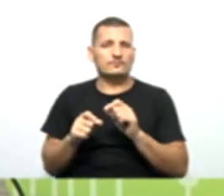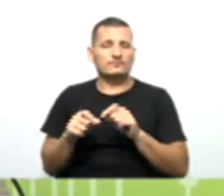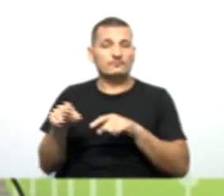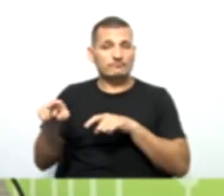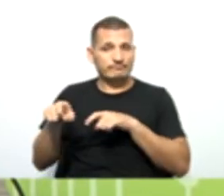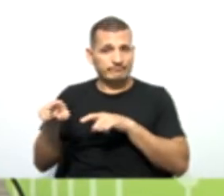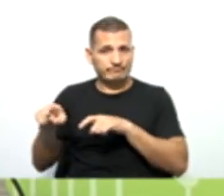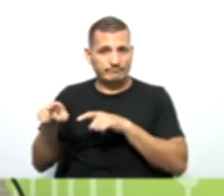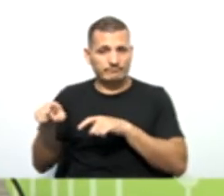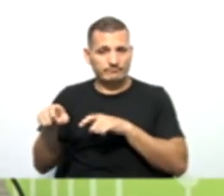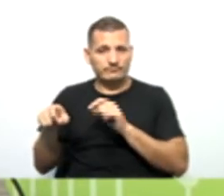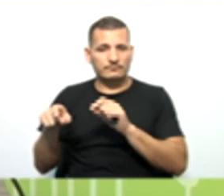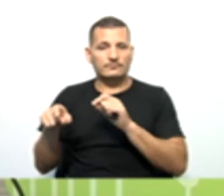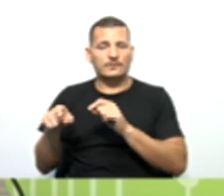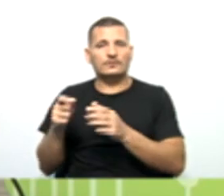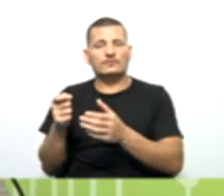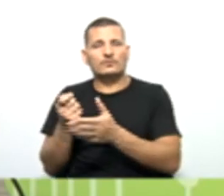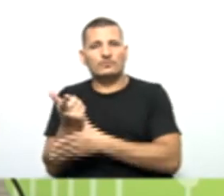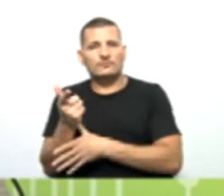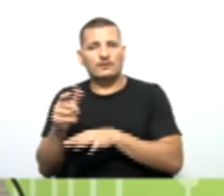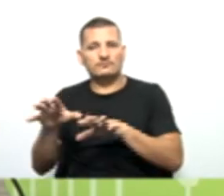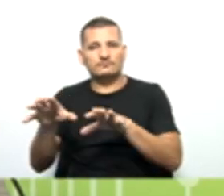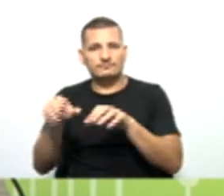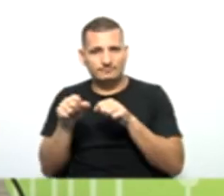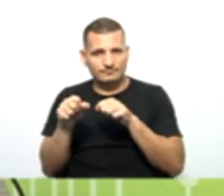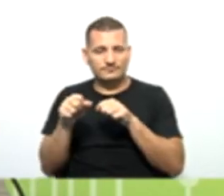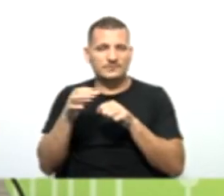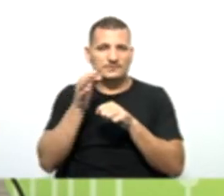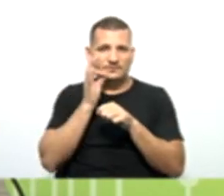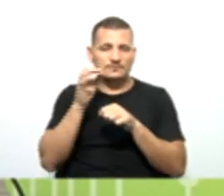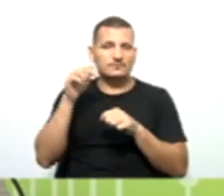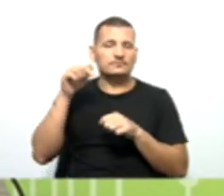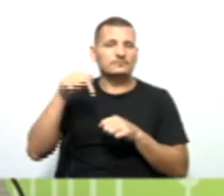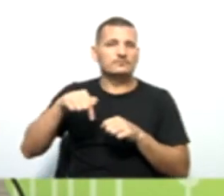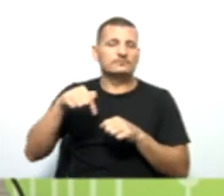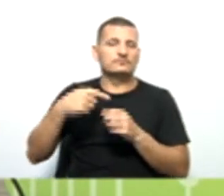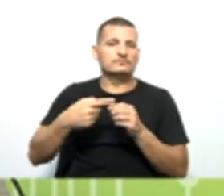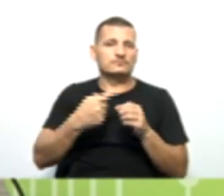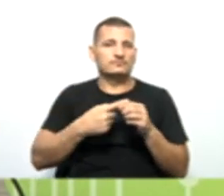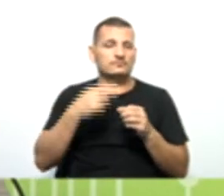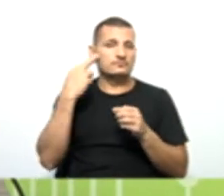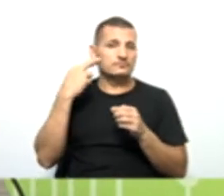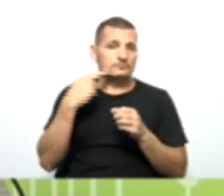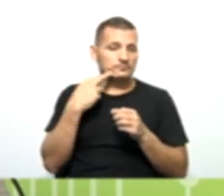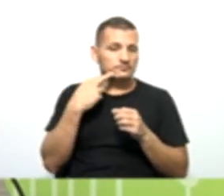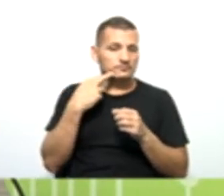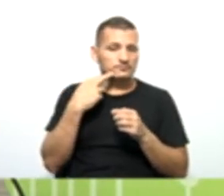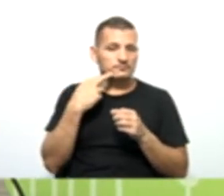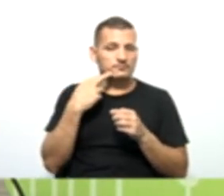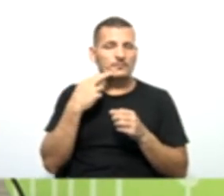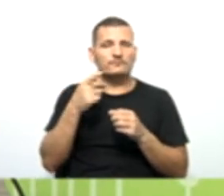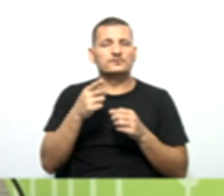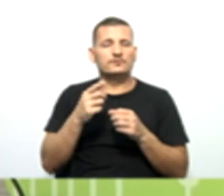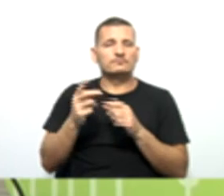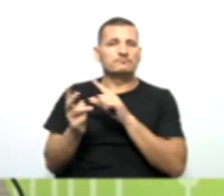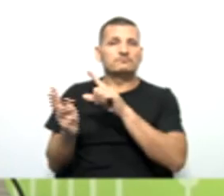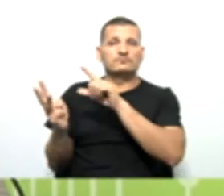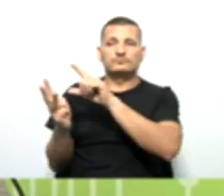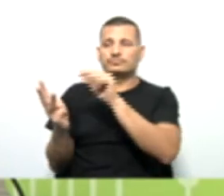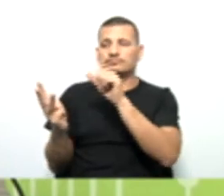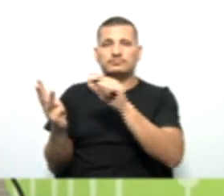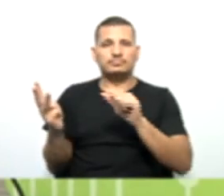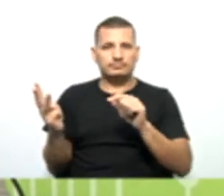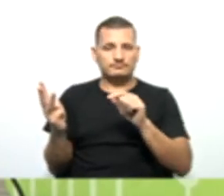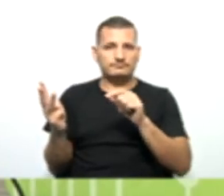vai fazer aquisição para colheita de café, por exemplo, aqui no interior de Rondônia. E aí você deixa lá 3 pessoas responsáveis, o João,